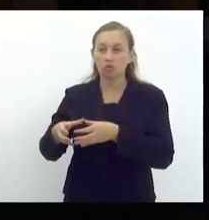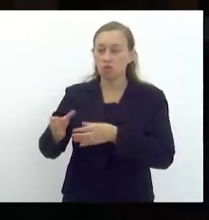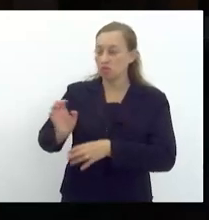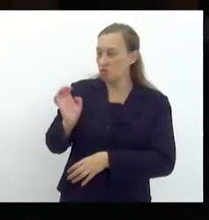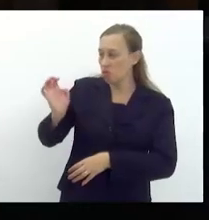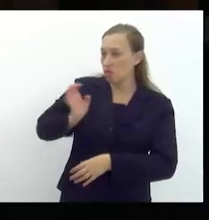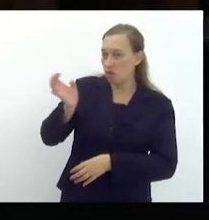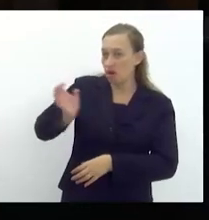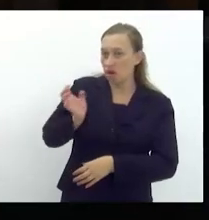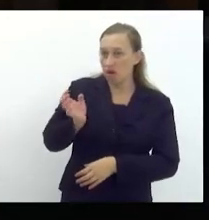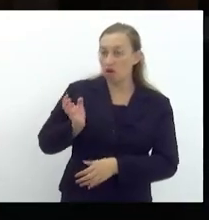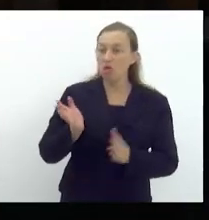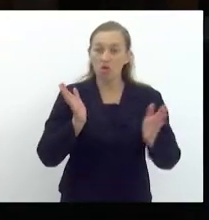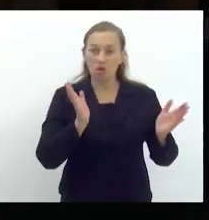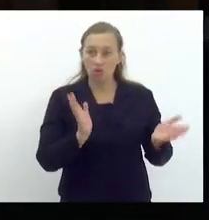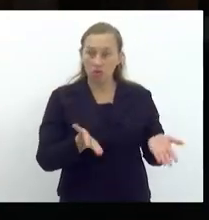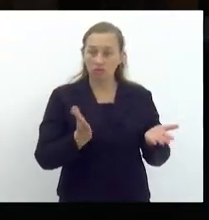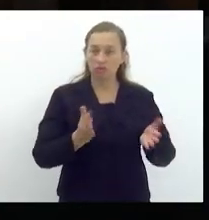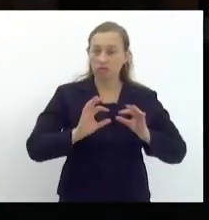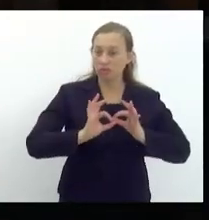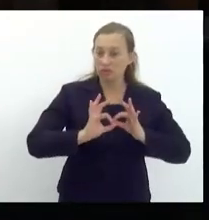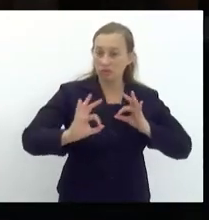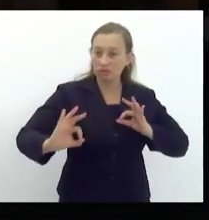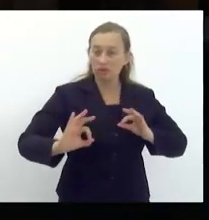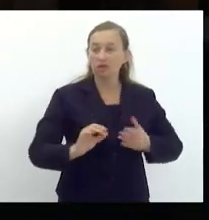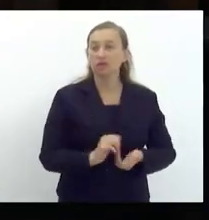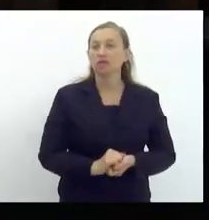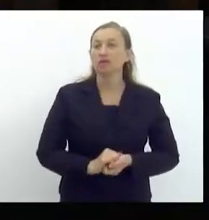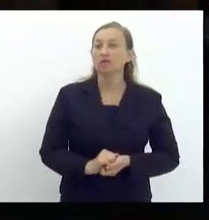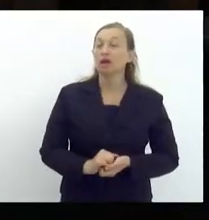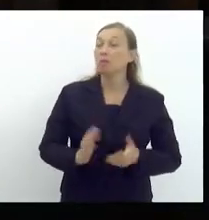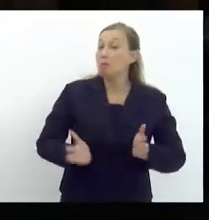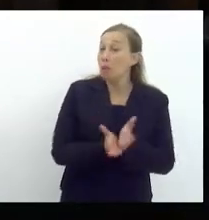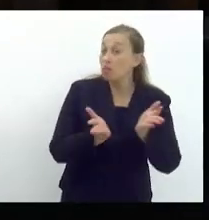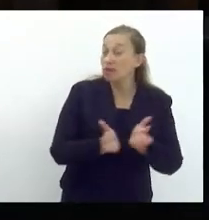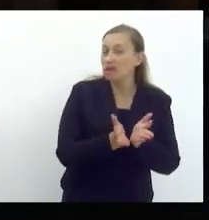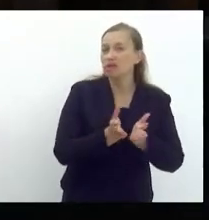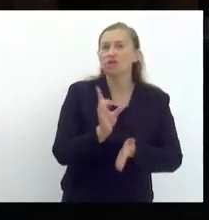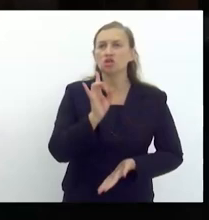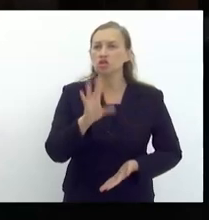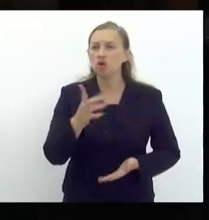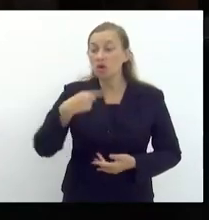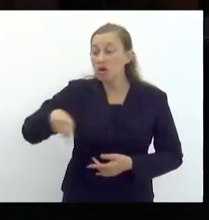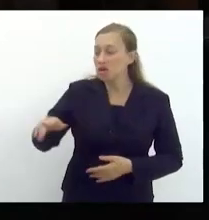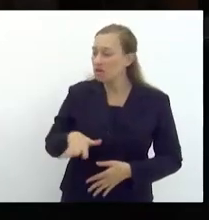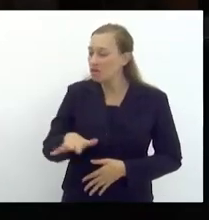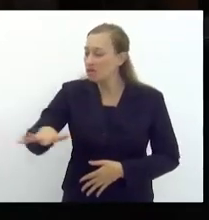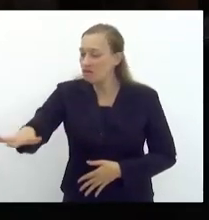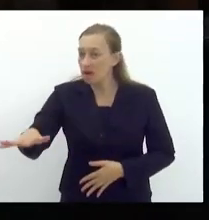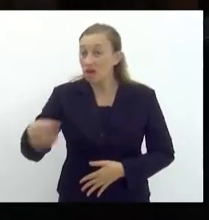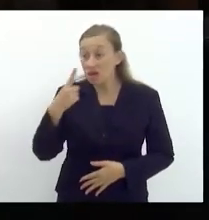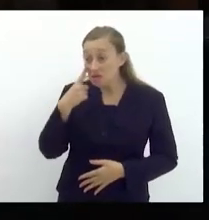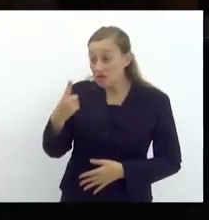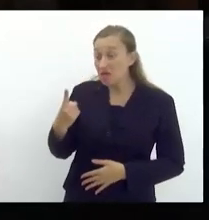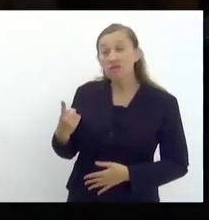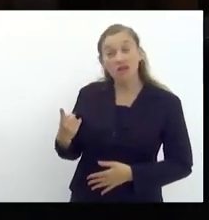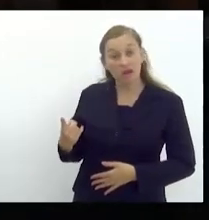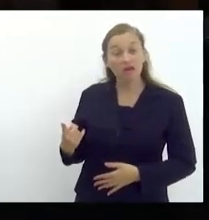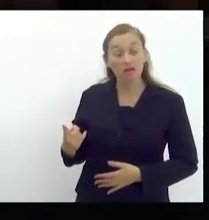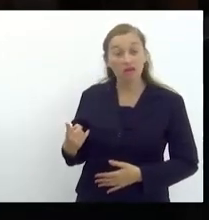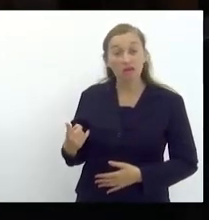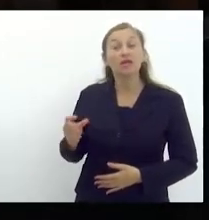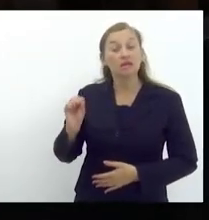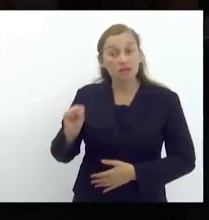hoje pessoas abastadas do Rio de Janeiro pesa sob a pobreza é só ir na favela na periferia que vai constatar